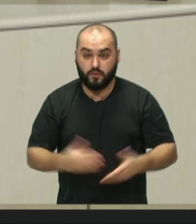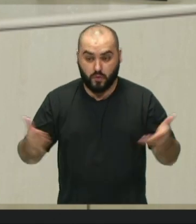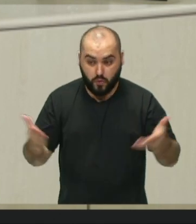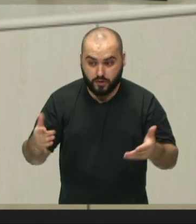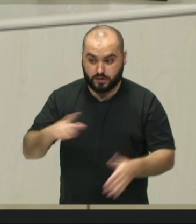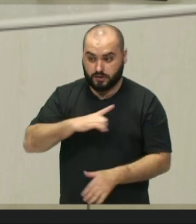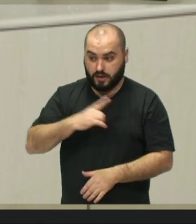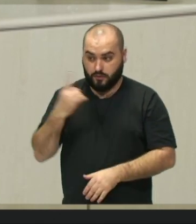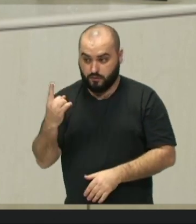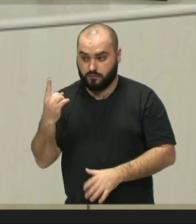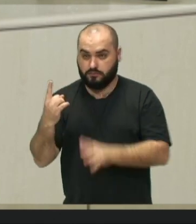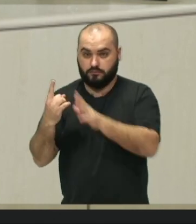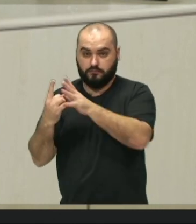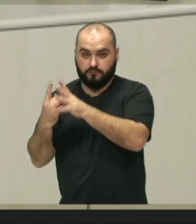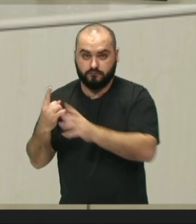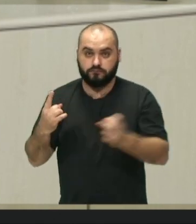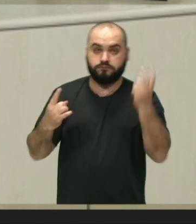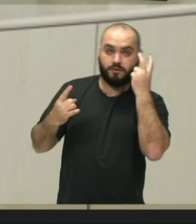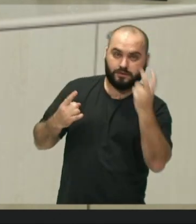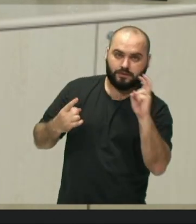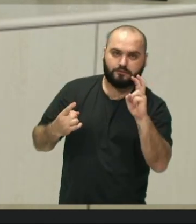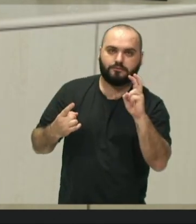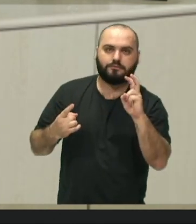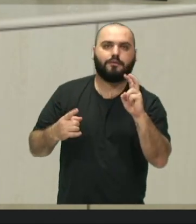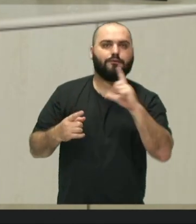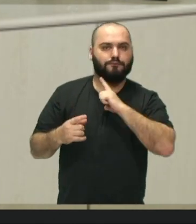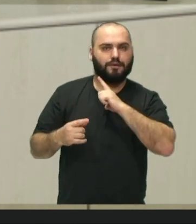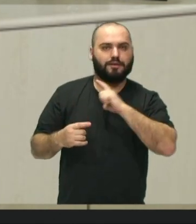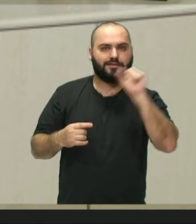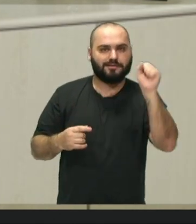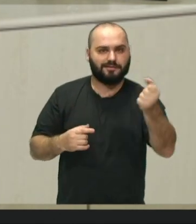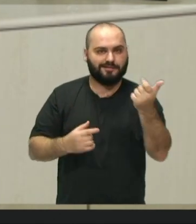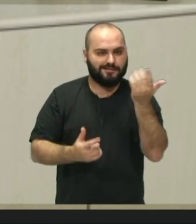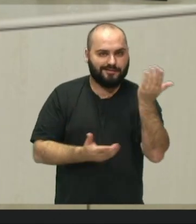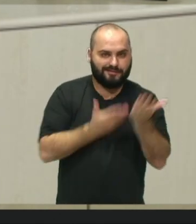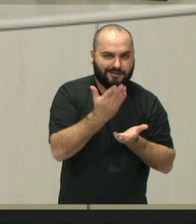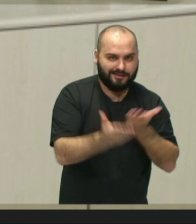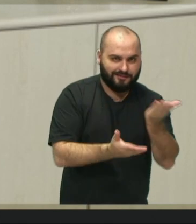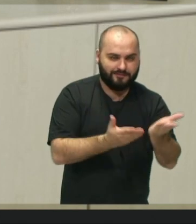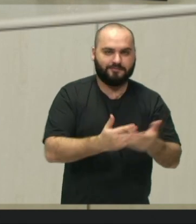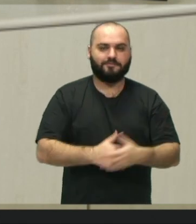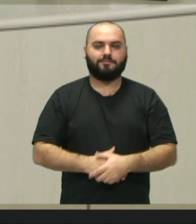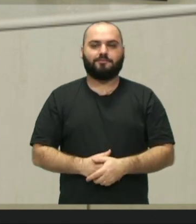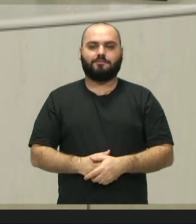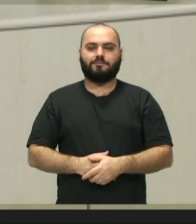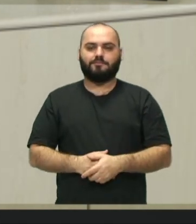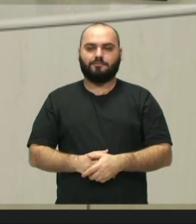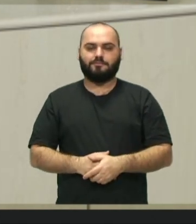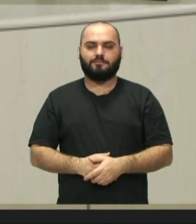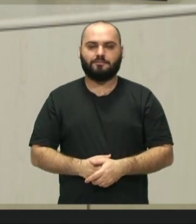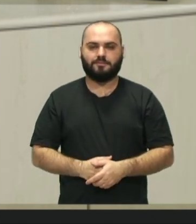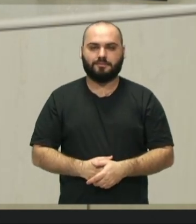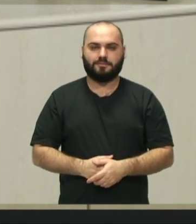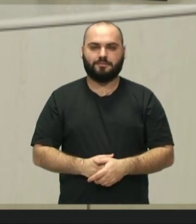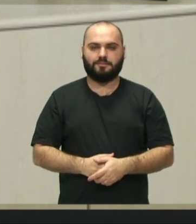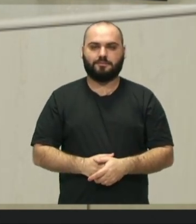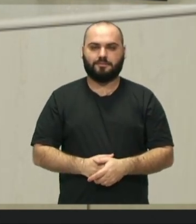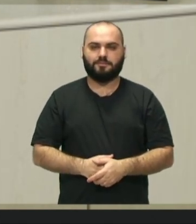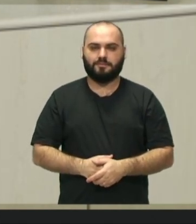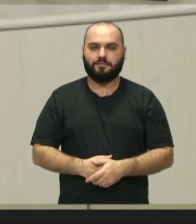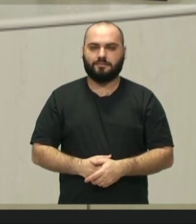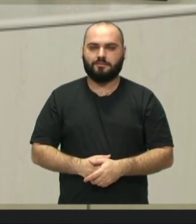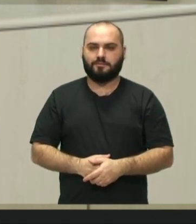passar para 5 módulos de tratamento de efluentes, de esgoto. Isso ambicioso, né?